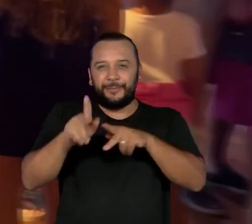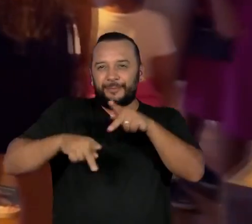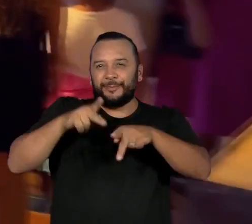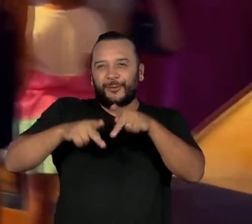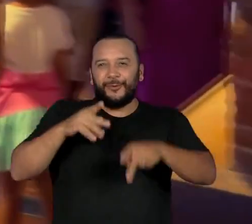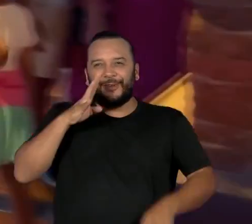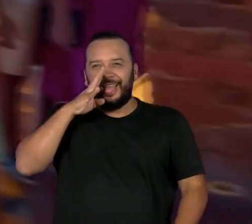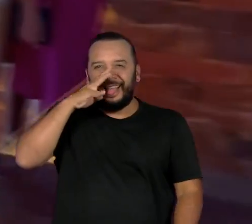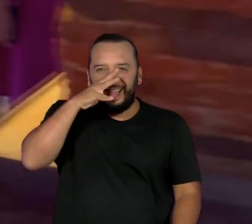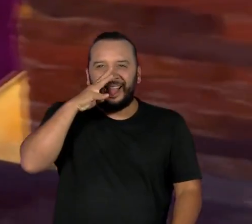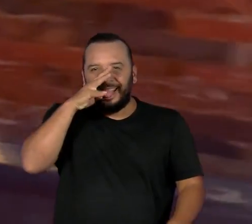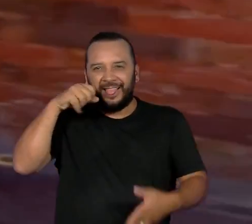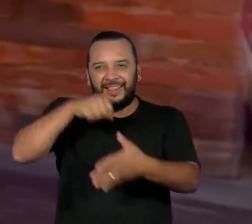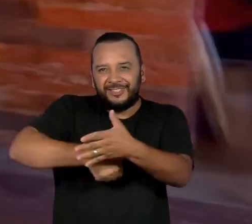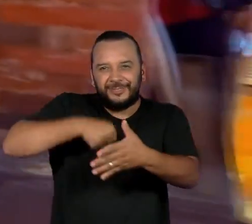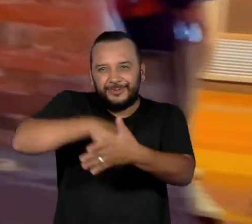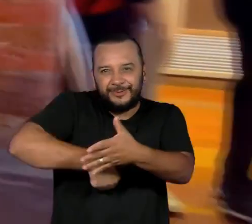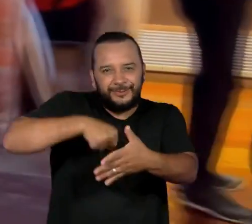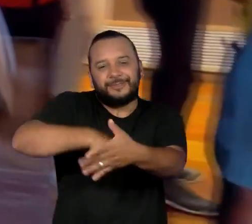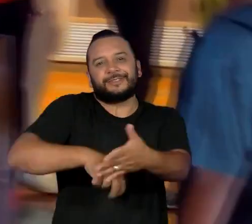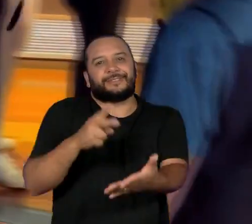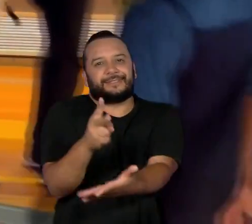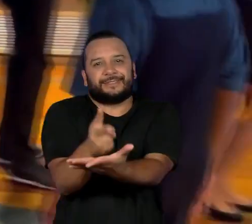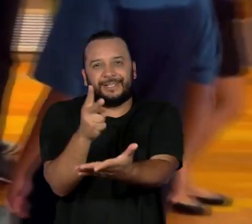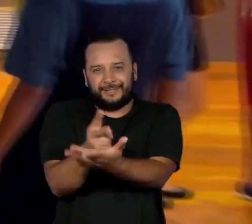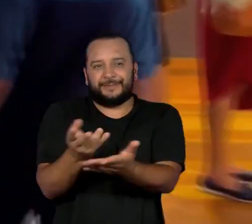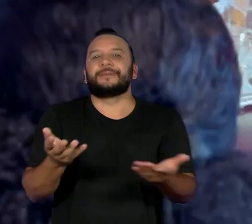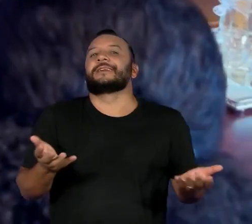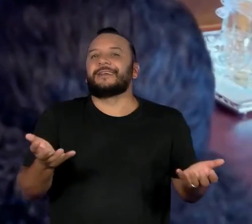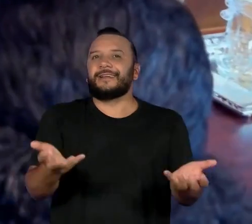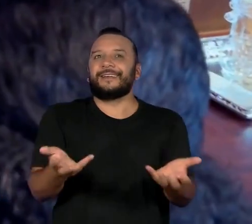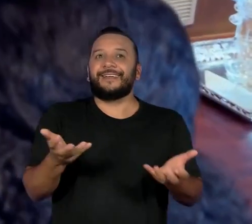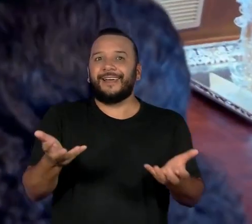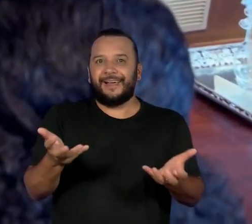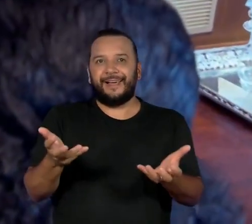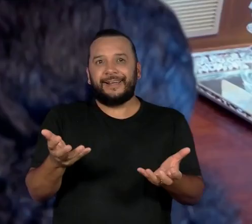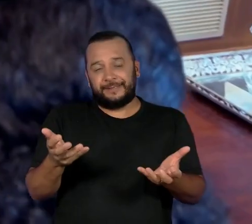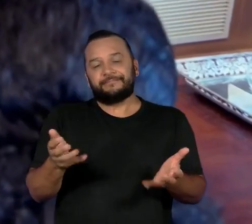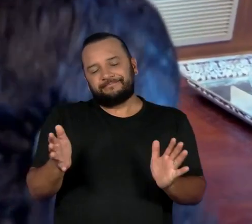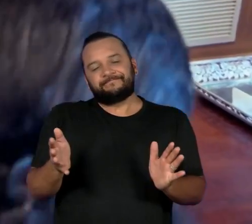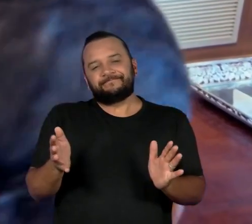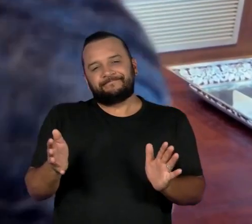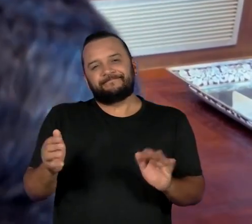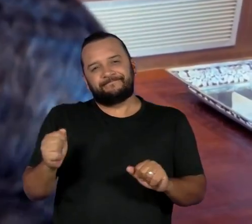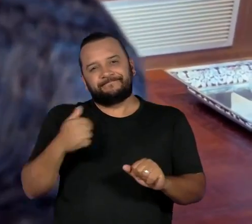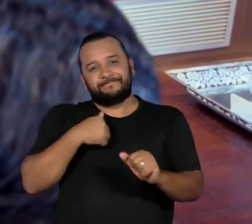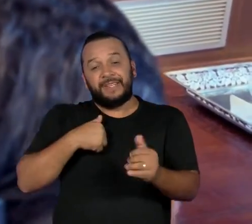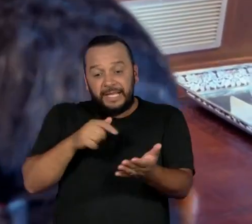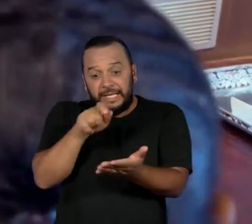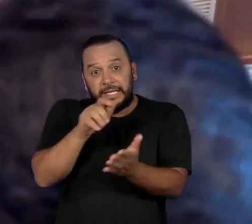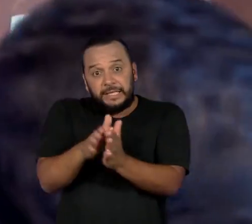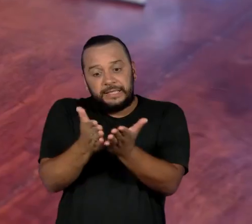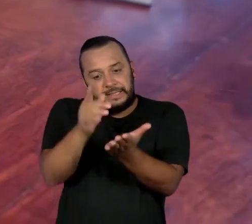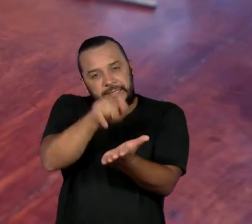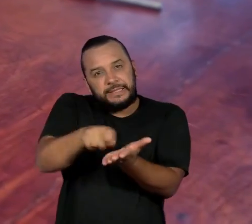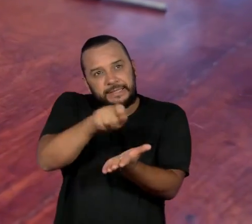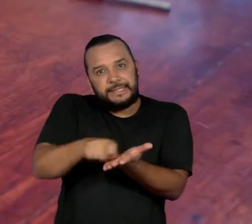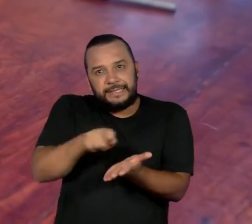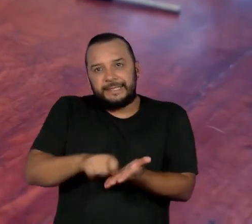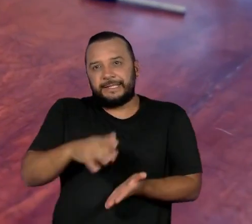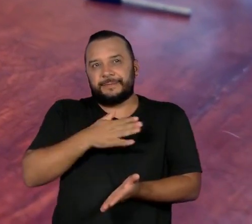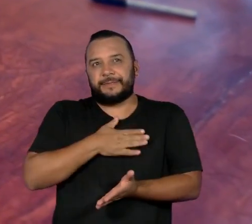prol do nosso futuro, dos nossos sonhos, de proporcionar. Então a escrita, para mim, ela veio de uma maneira muito simples,